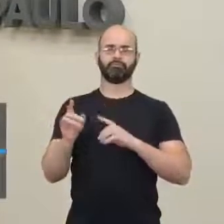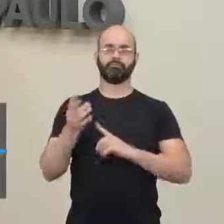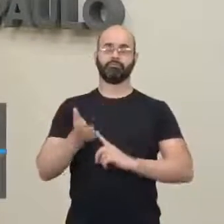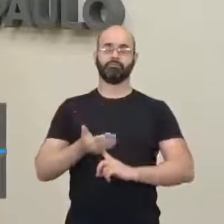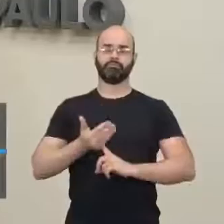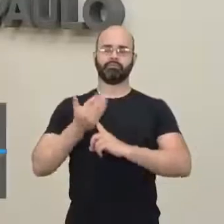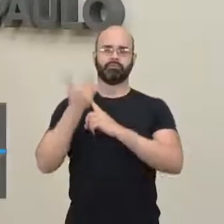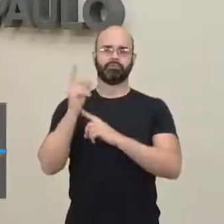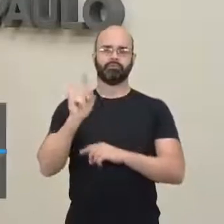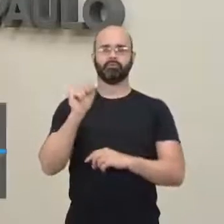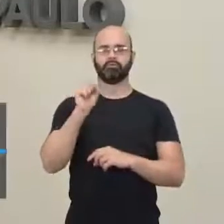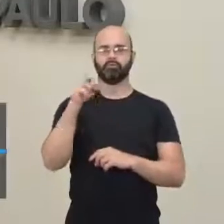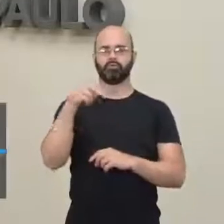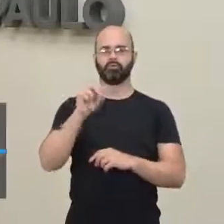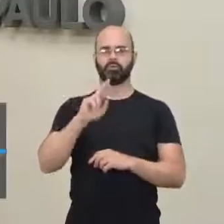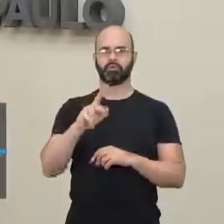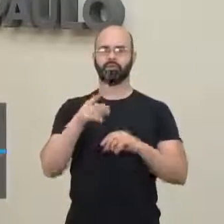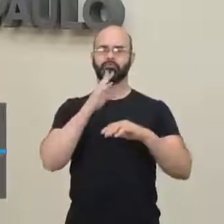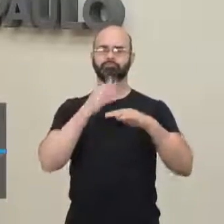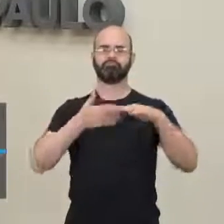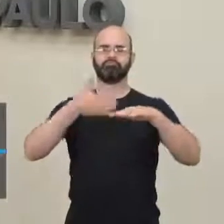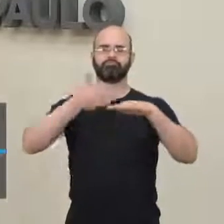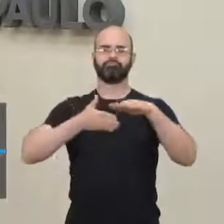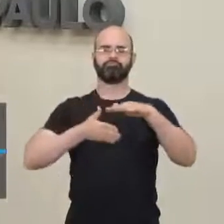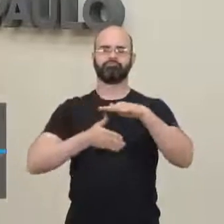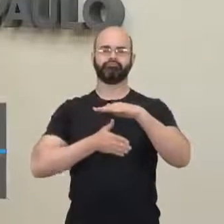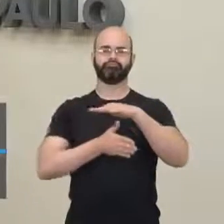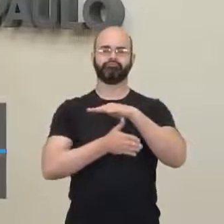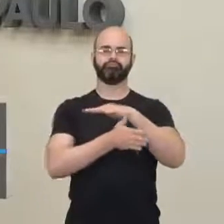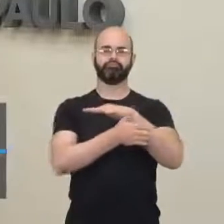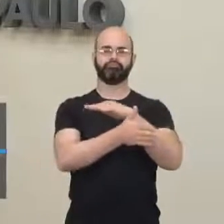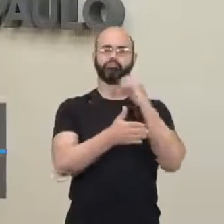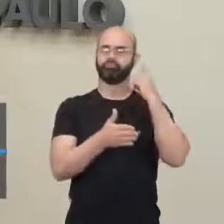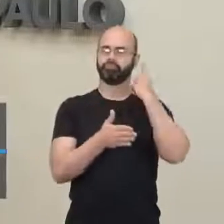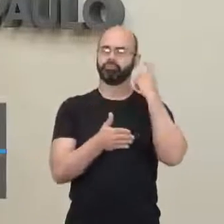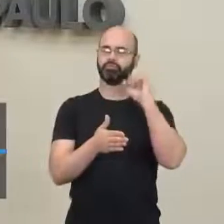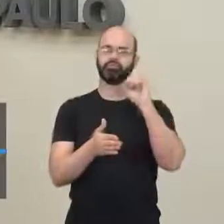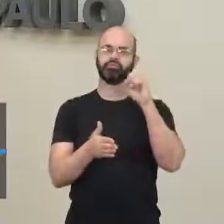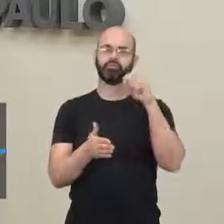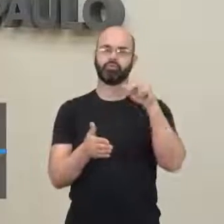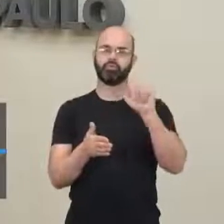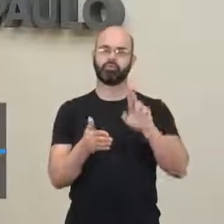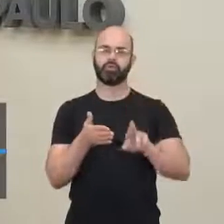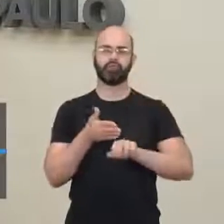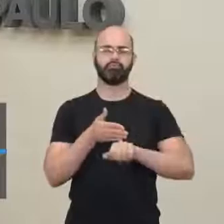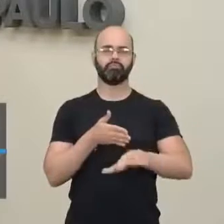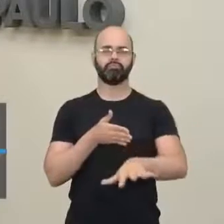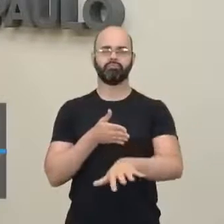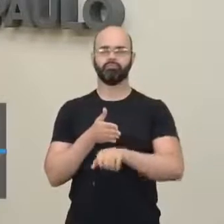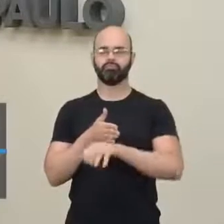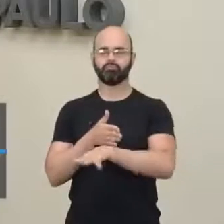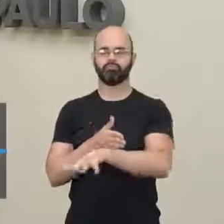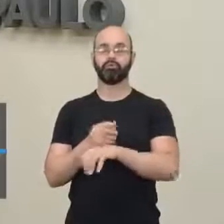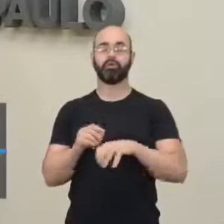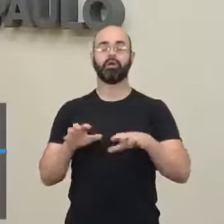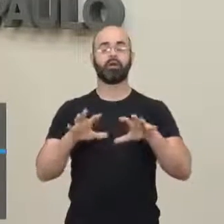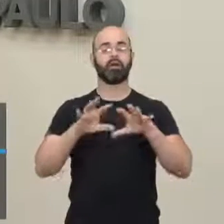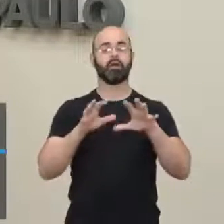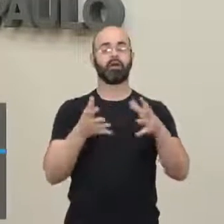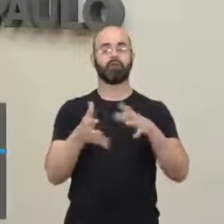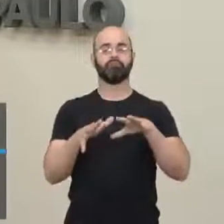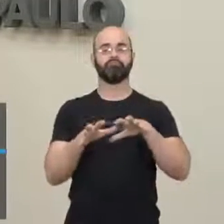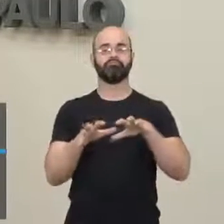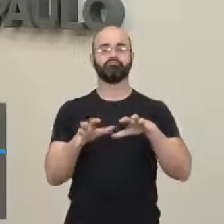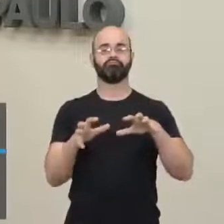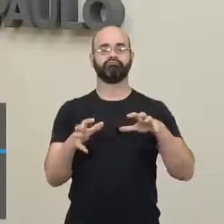com sonares submarinos, aí ele considerou que os continentes faziam seus movimentos, né, através de